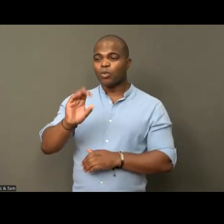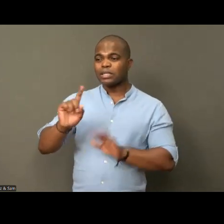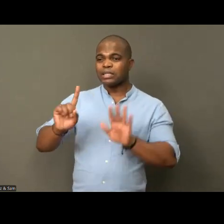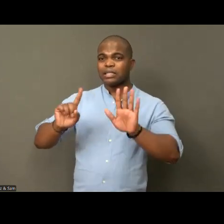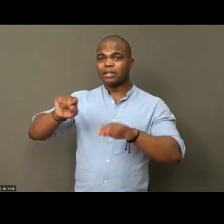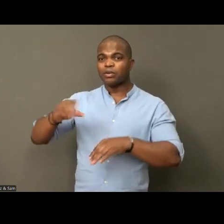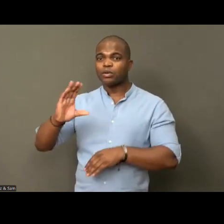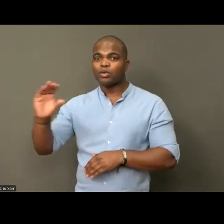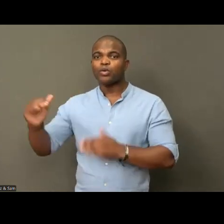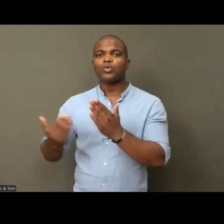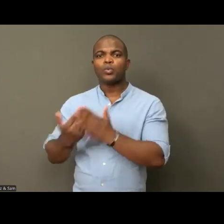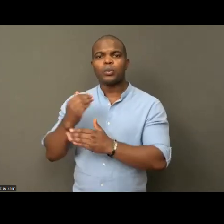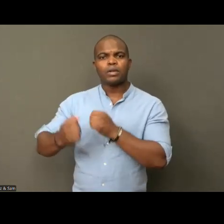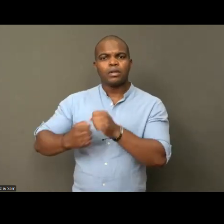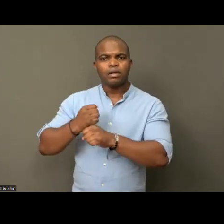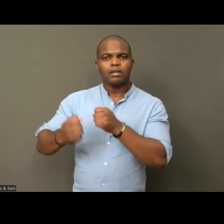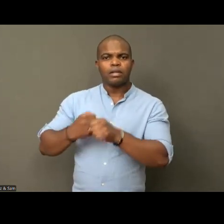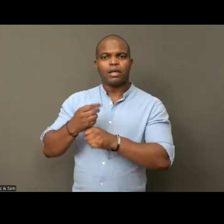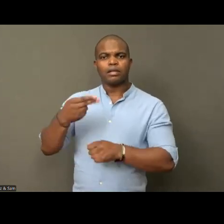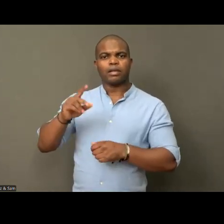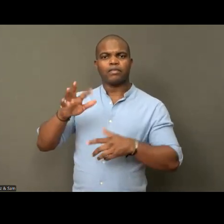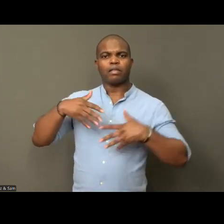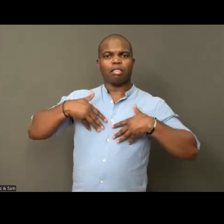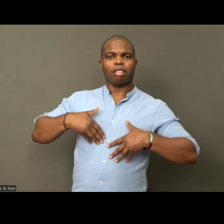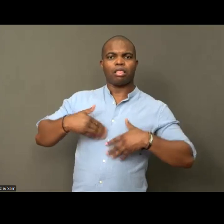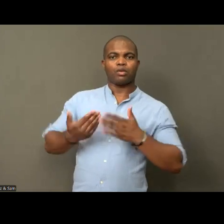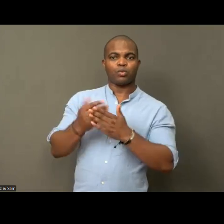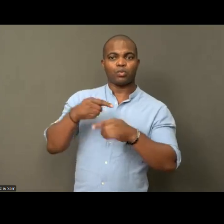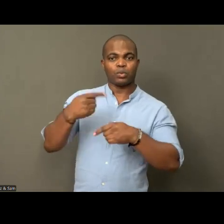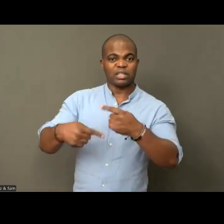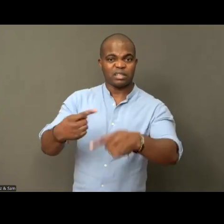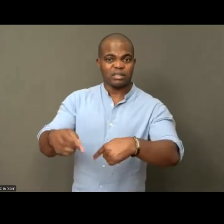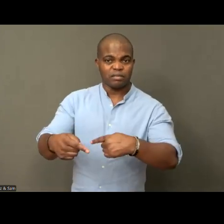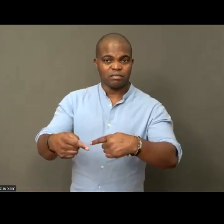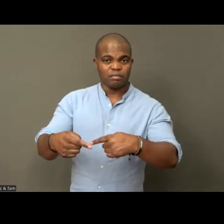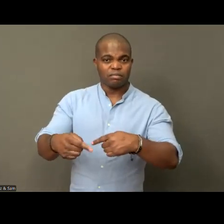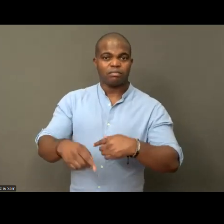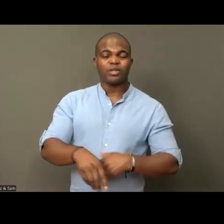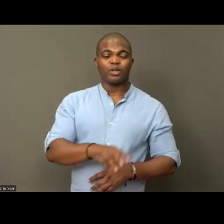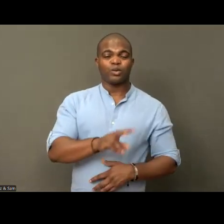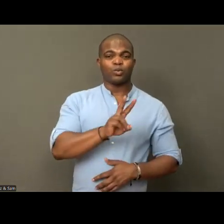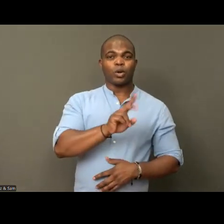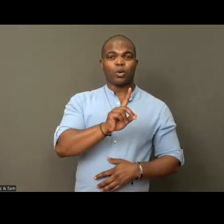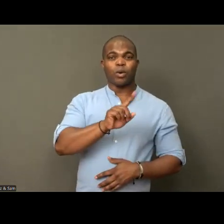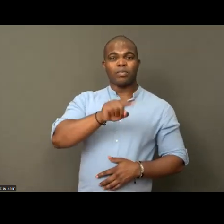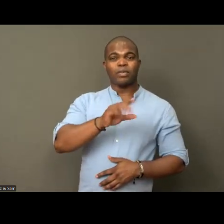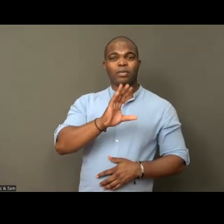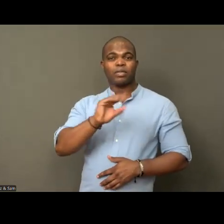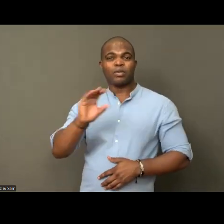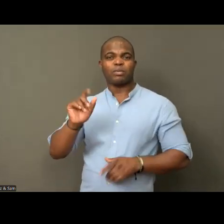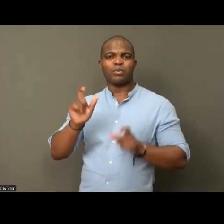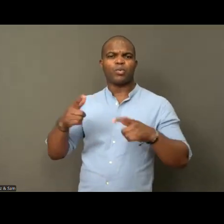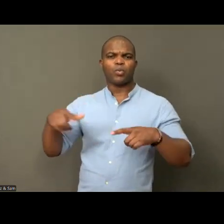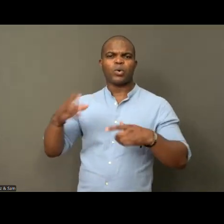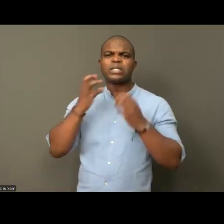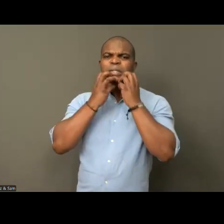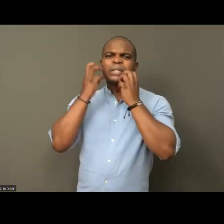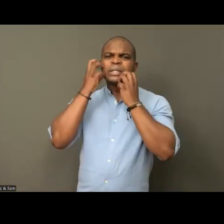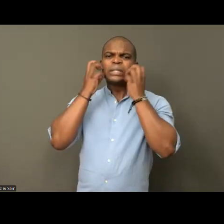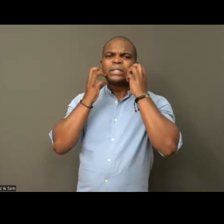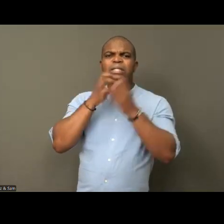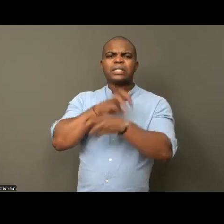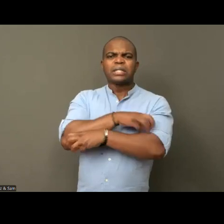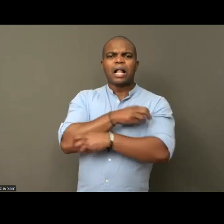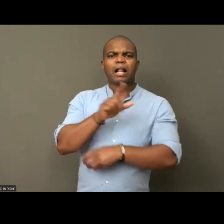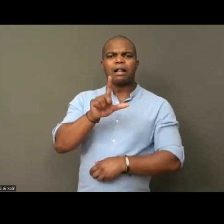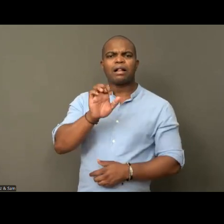ancianise e 325 mil novos casos de tuberculose. Todos os anos, aproximadamente 1,1 milhão de mulheres em idade